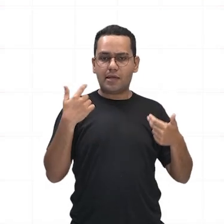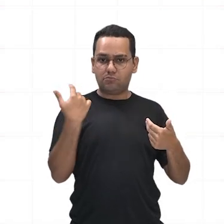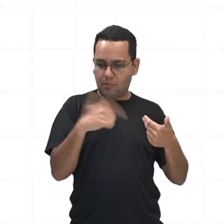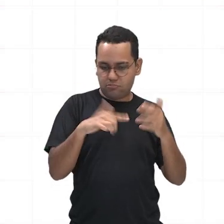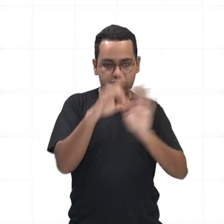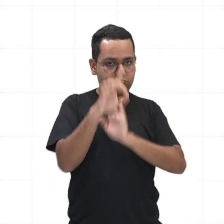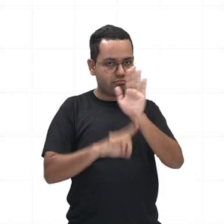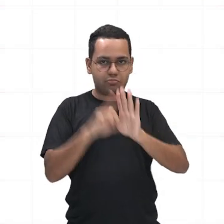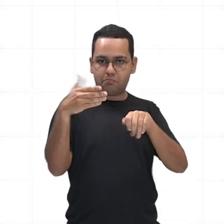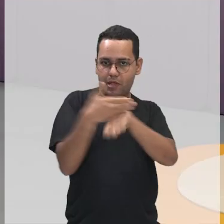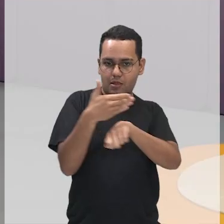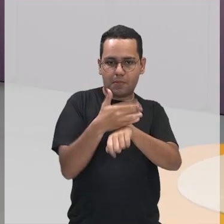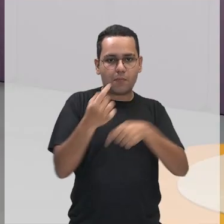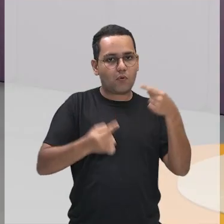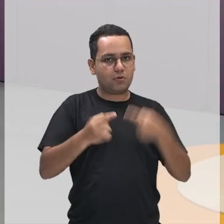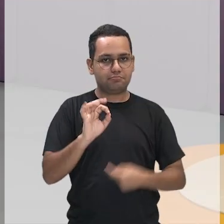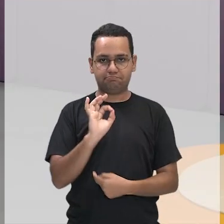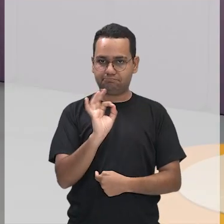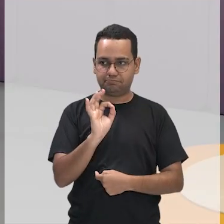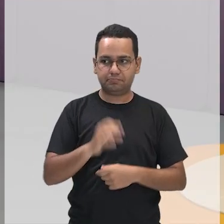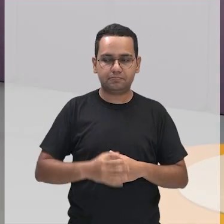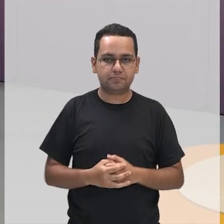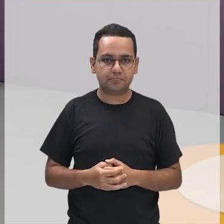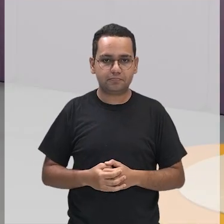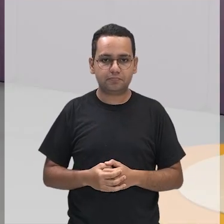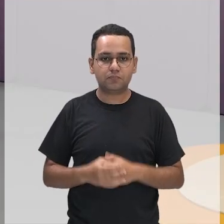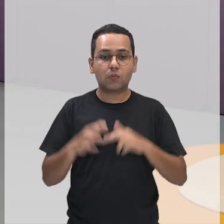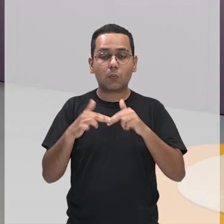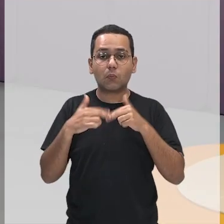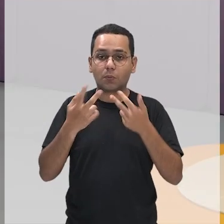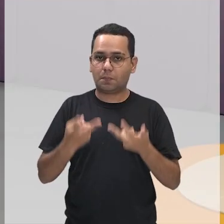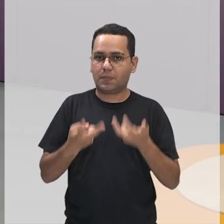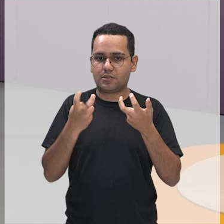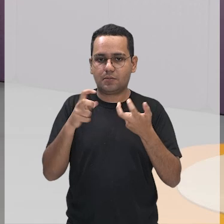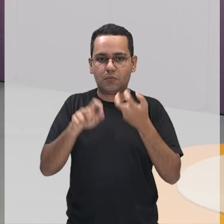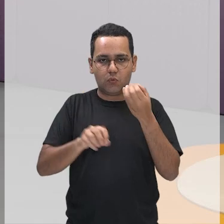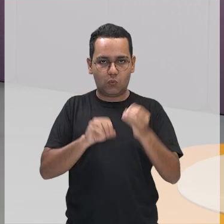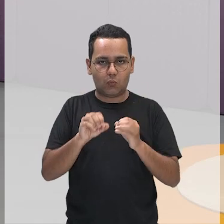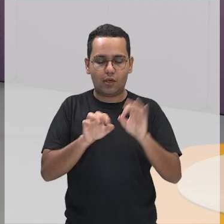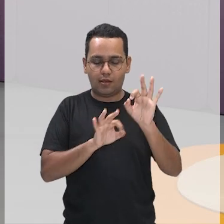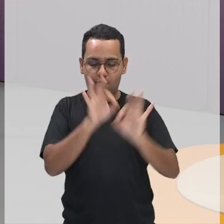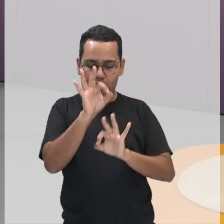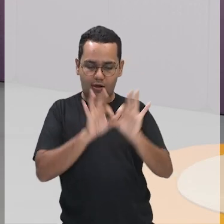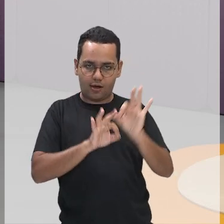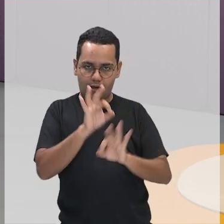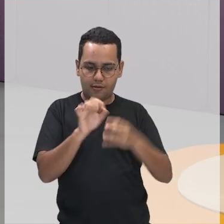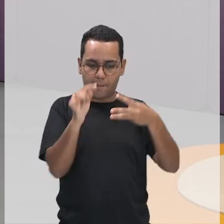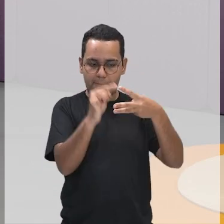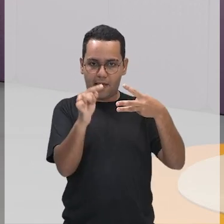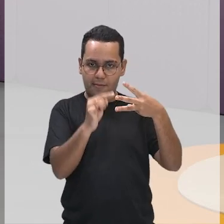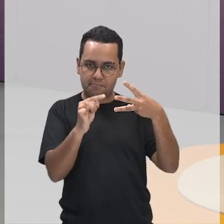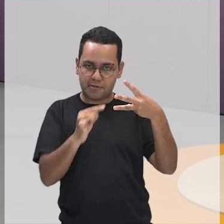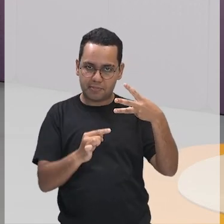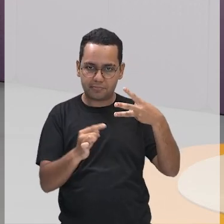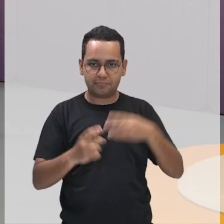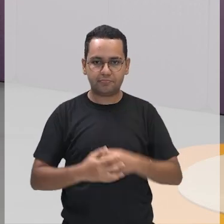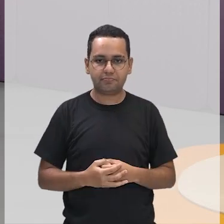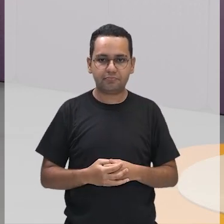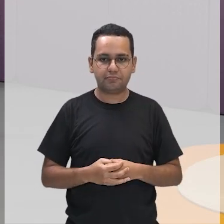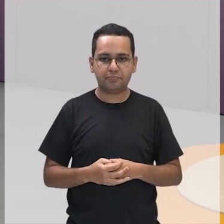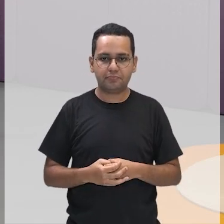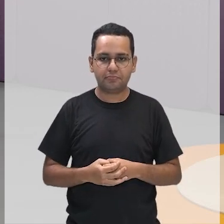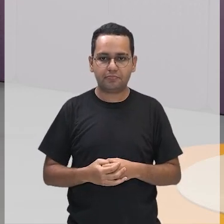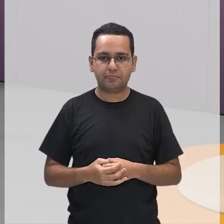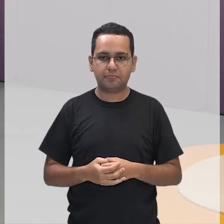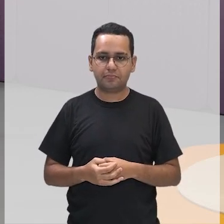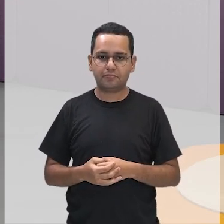Então, percebam aí, né, que a divisão social era mais formada, então, aí, por essa primeira classe. Tá? Que eram, então,